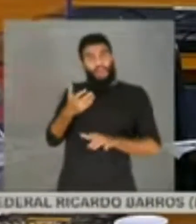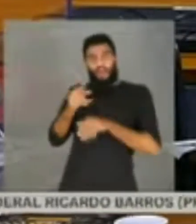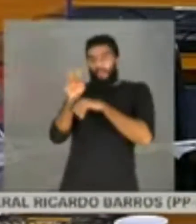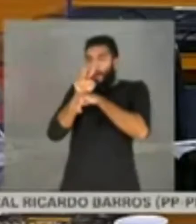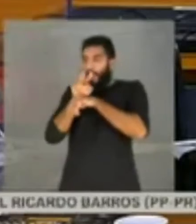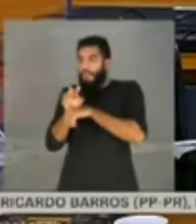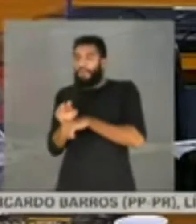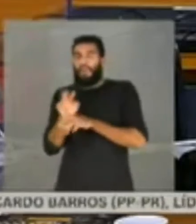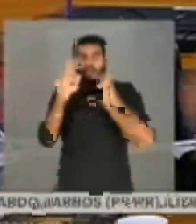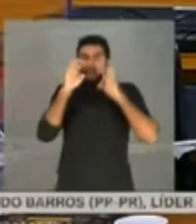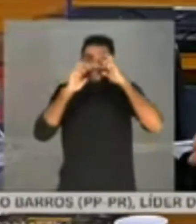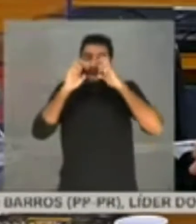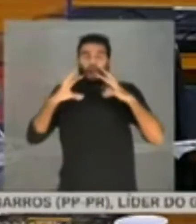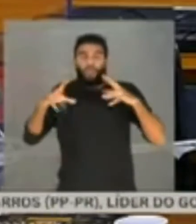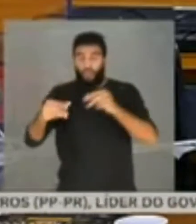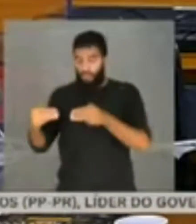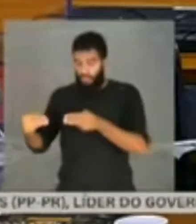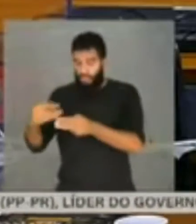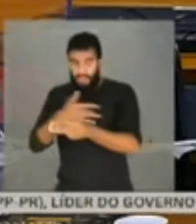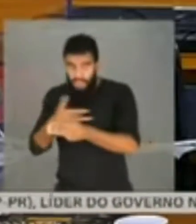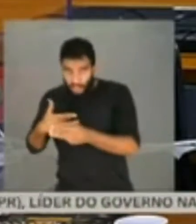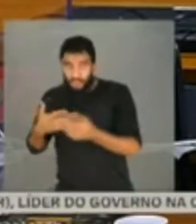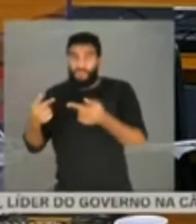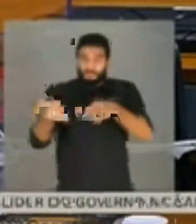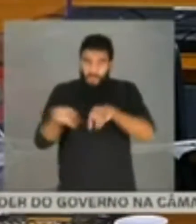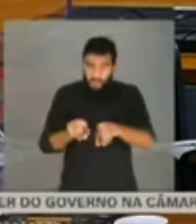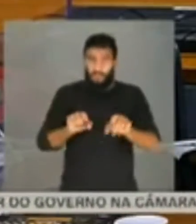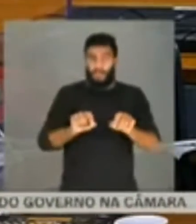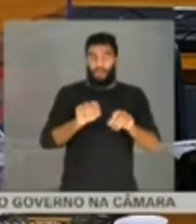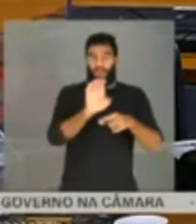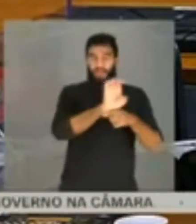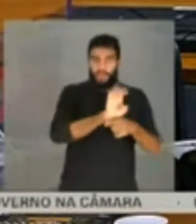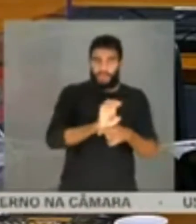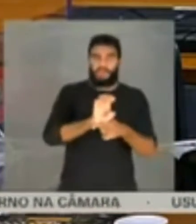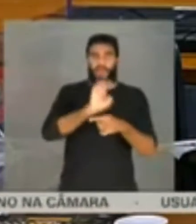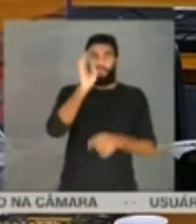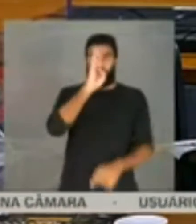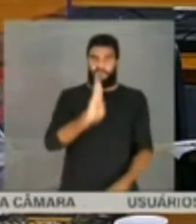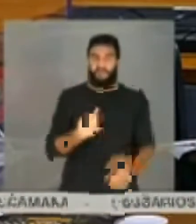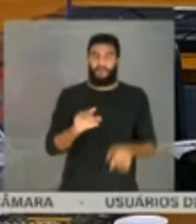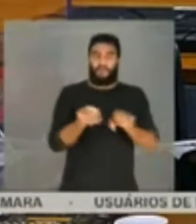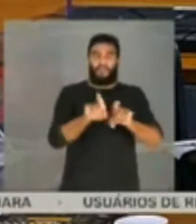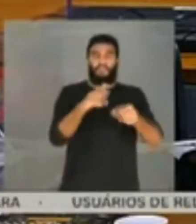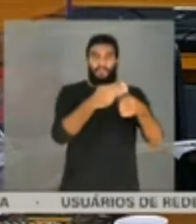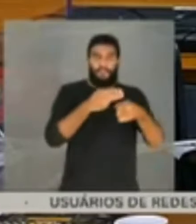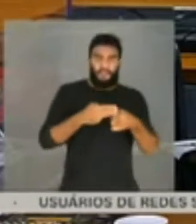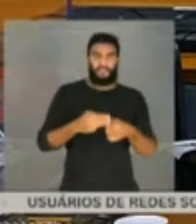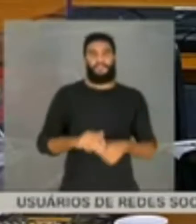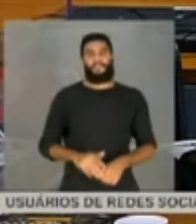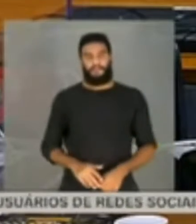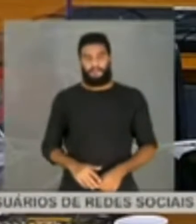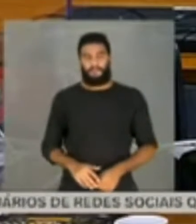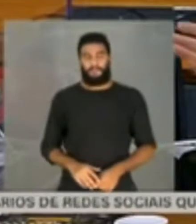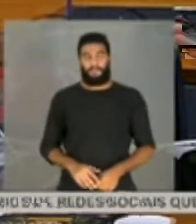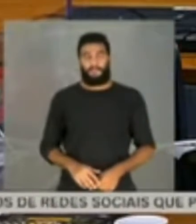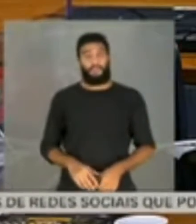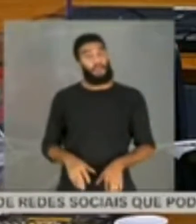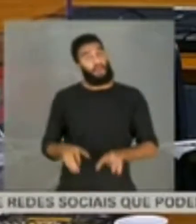de 15 investigar segundos. tudo o que aconteceu no Ministério da Saúde, mas também nos estados e nos